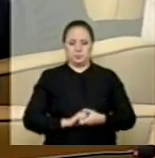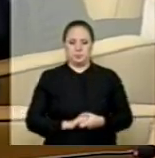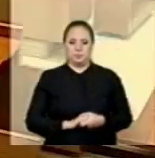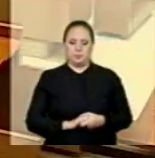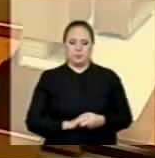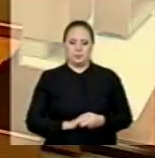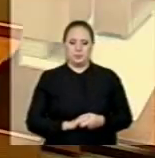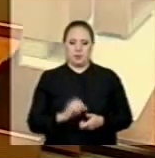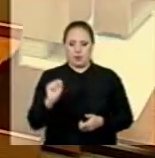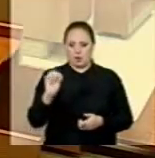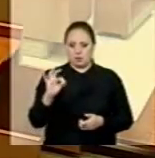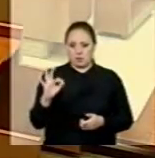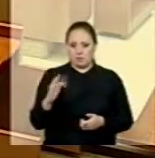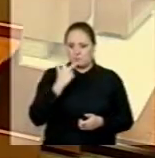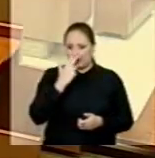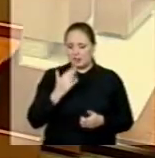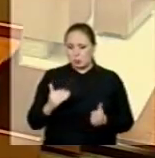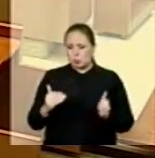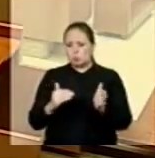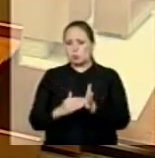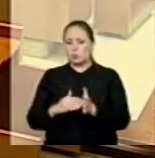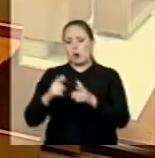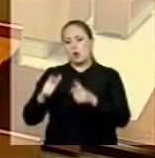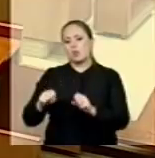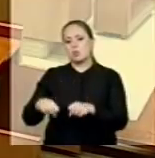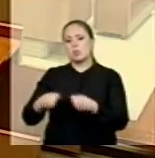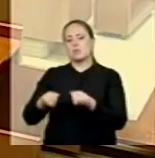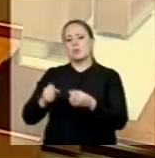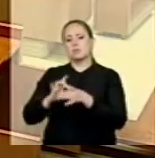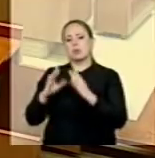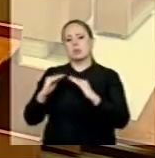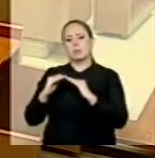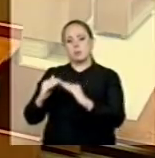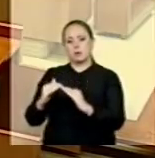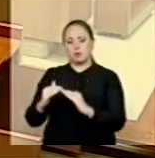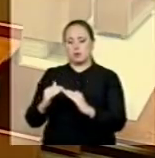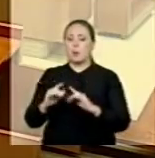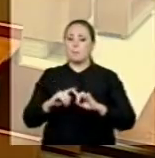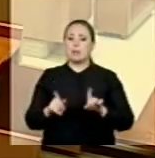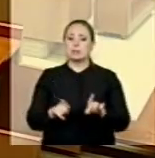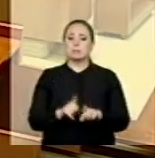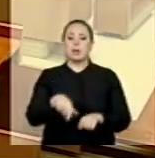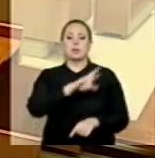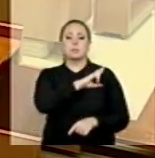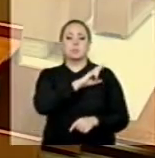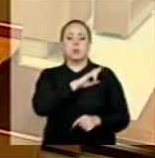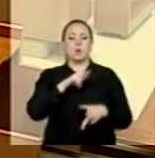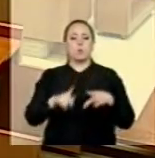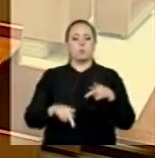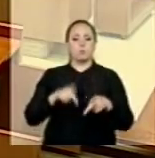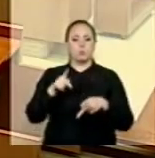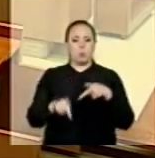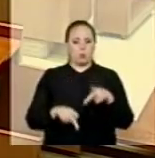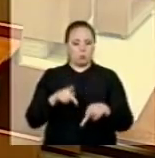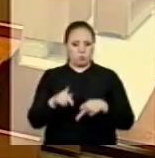da cidadania, a defesa da democracia incumbe também ao povo, em quem o